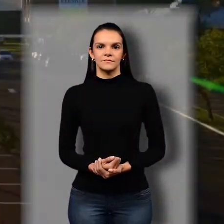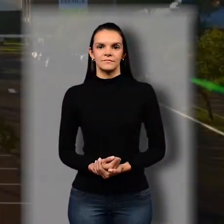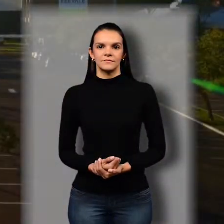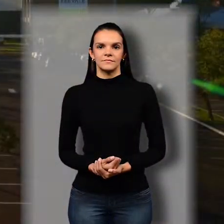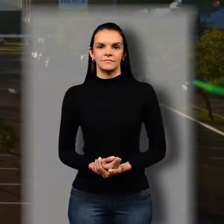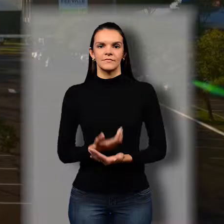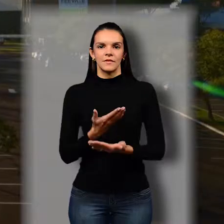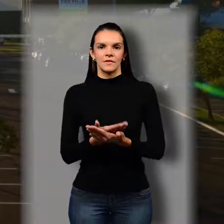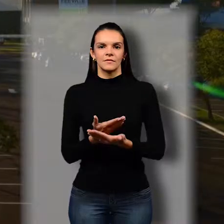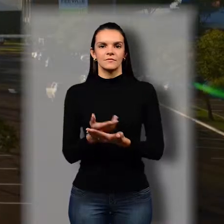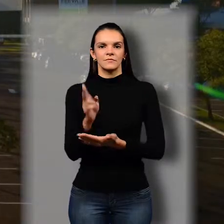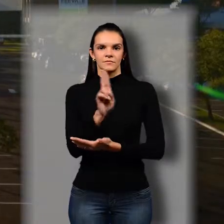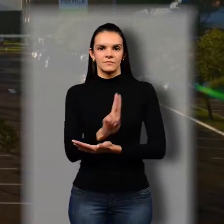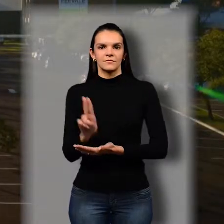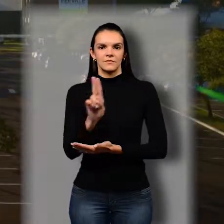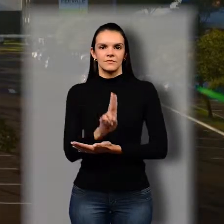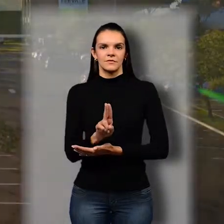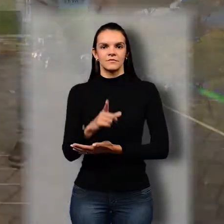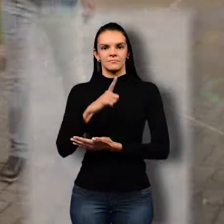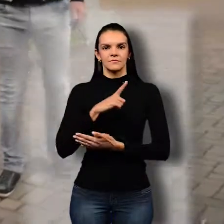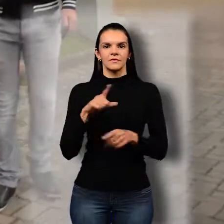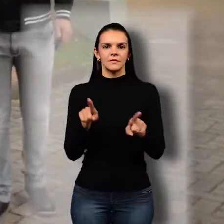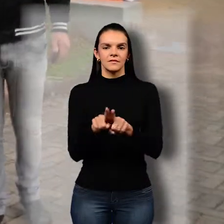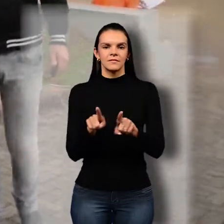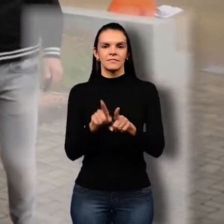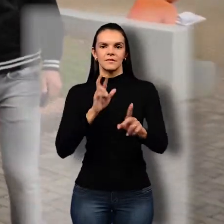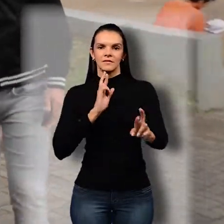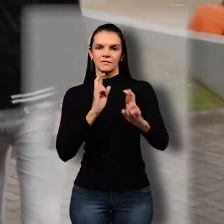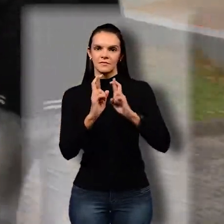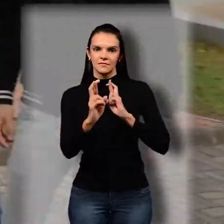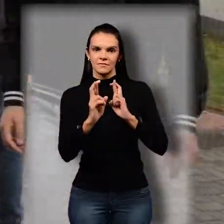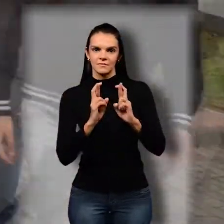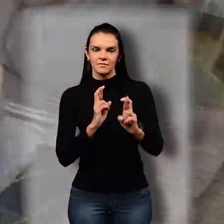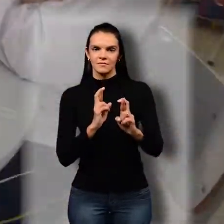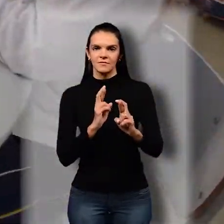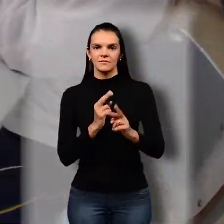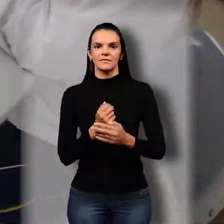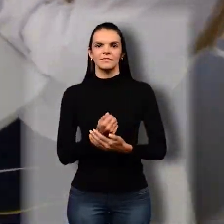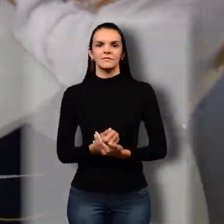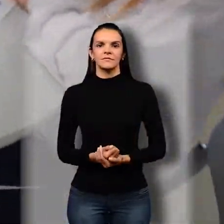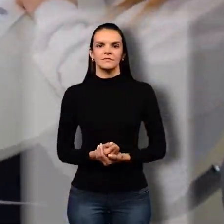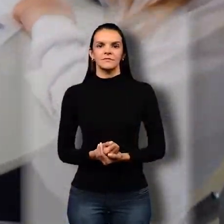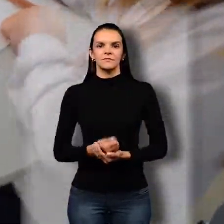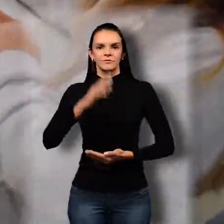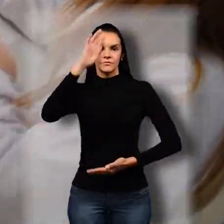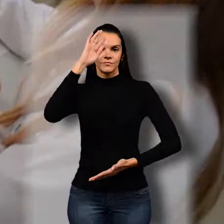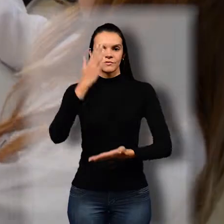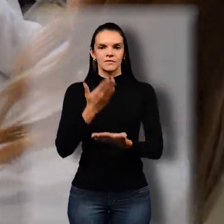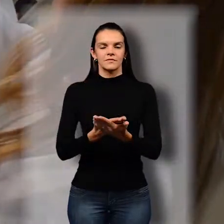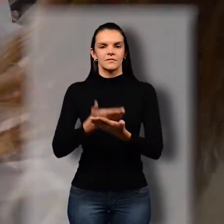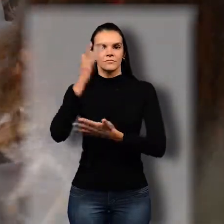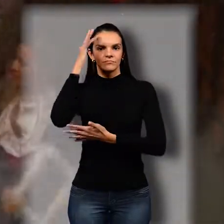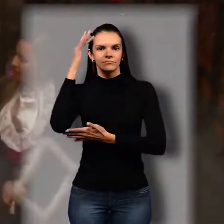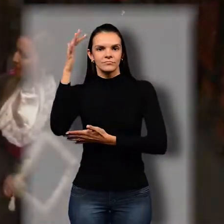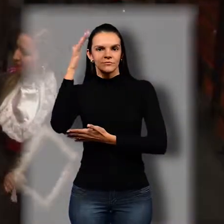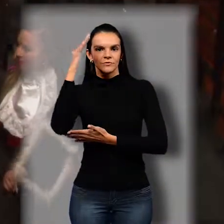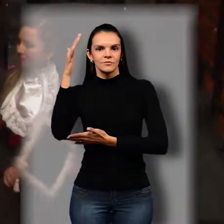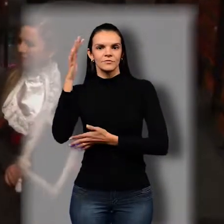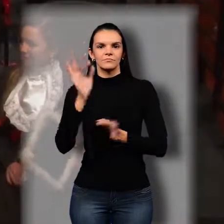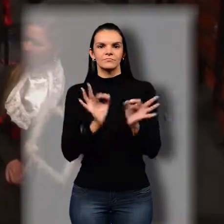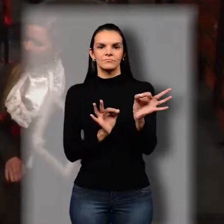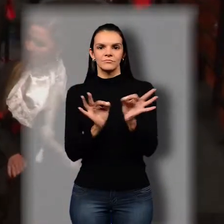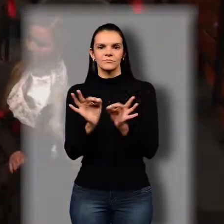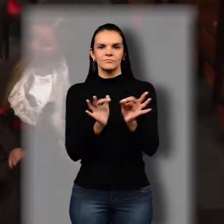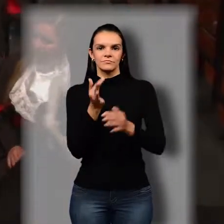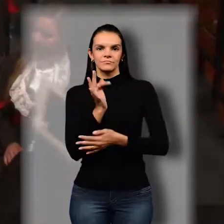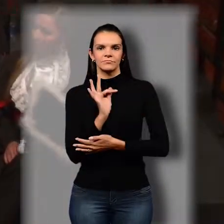Uma universidade é feita também de relacionamentos, de investir em sonhos, de preparar